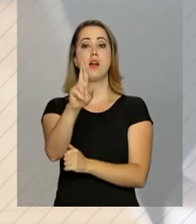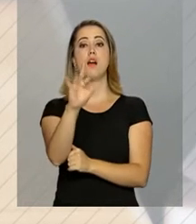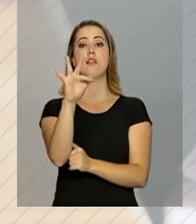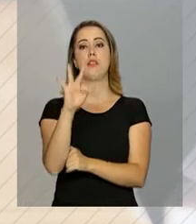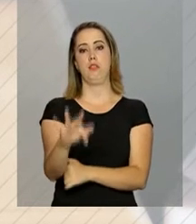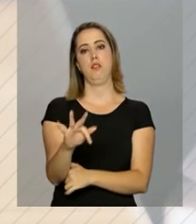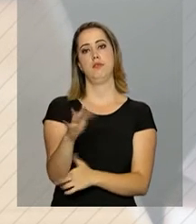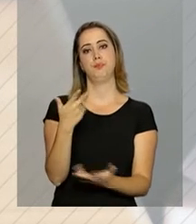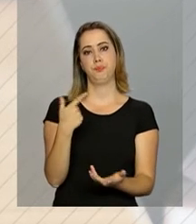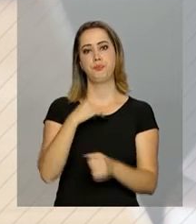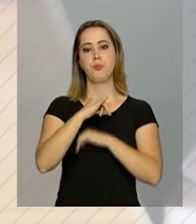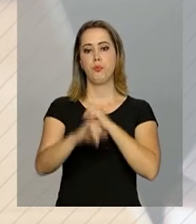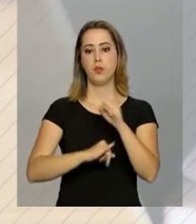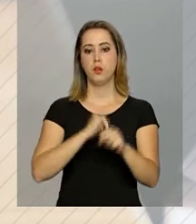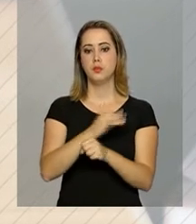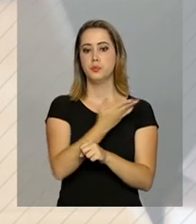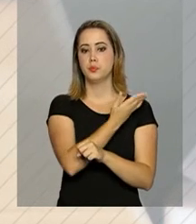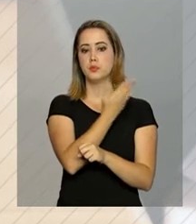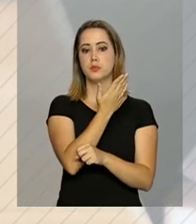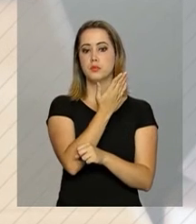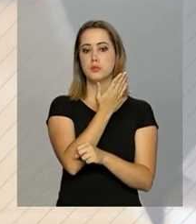na internet, no endereço